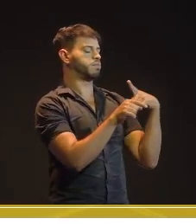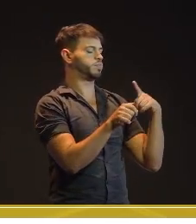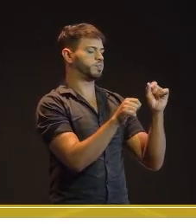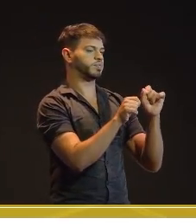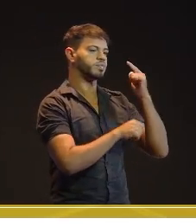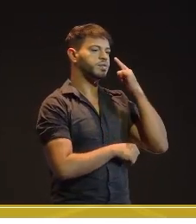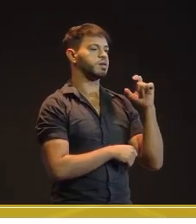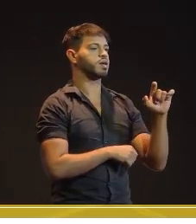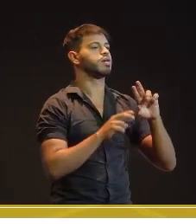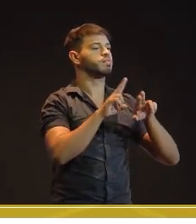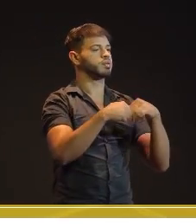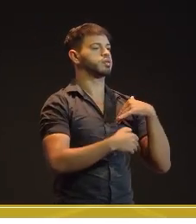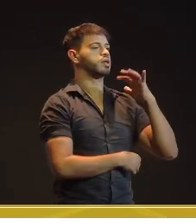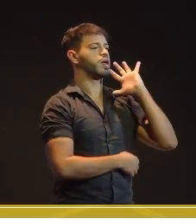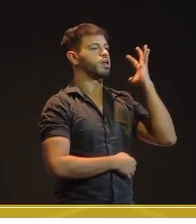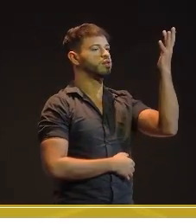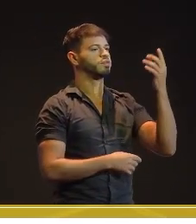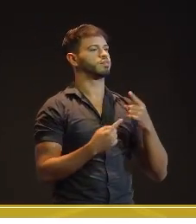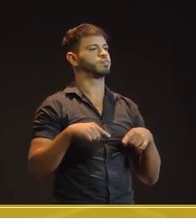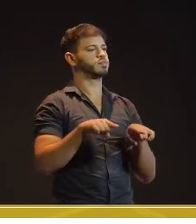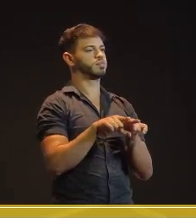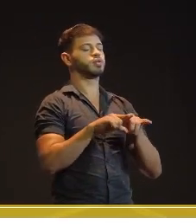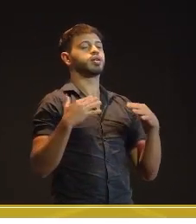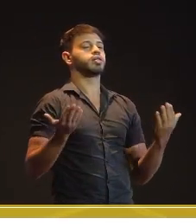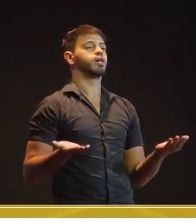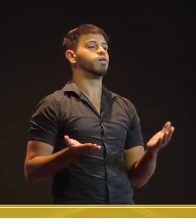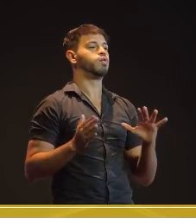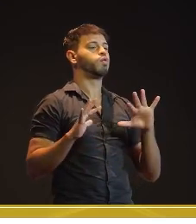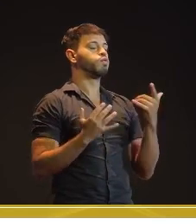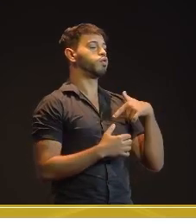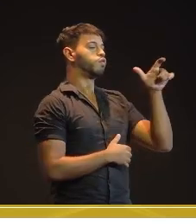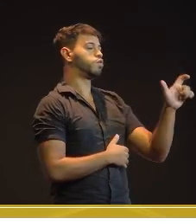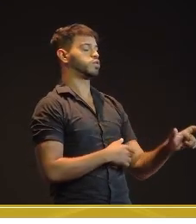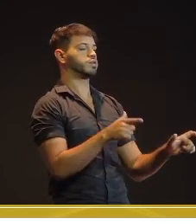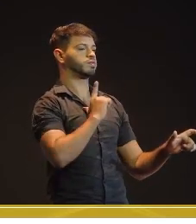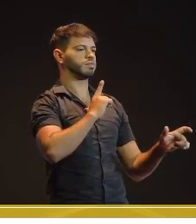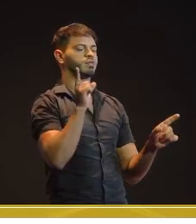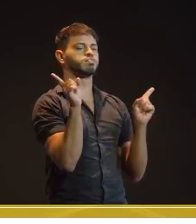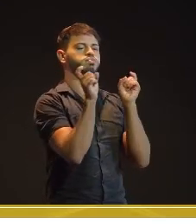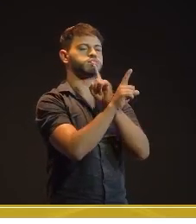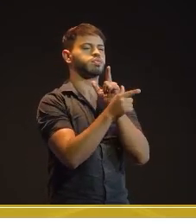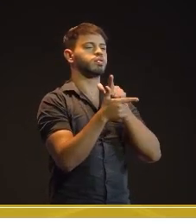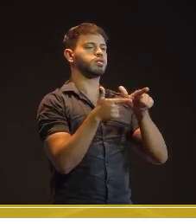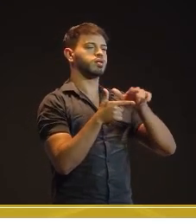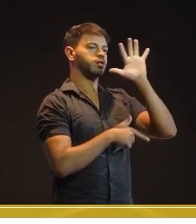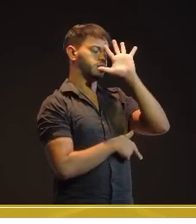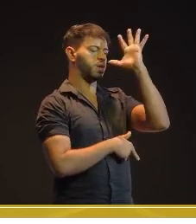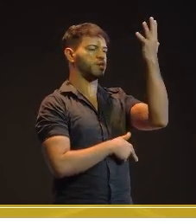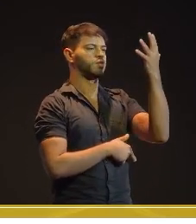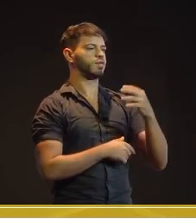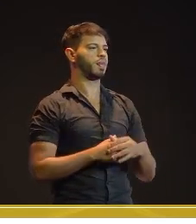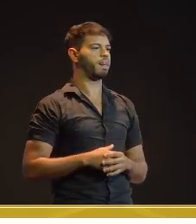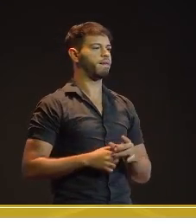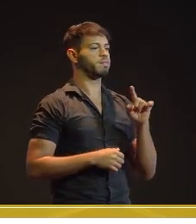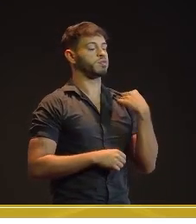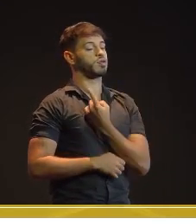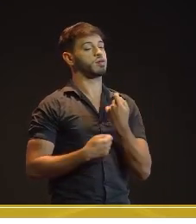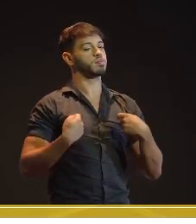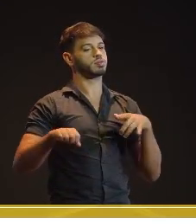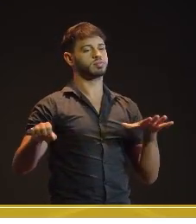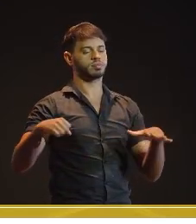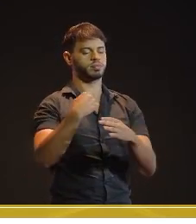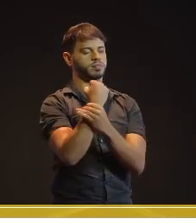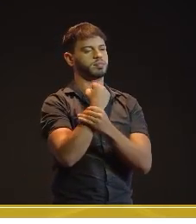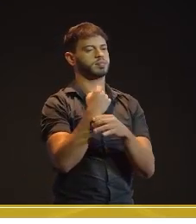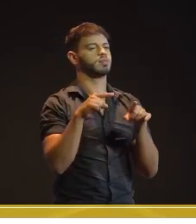para serem resolvidos. Então, não sei quanto a vocês, mas eu tenho tido dificuldade de resolver temas de garantia